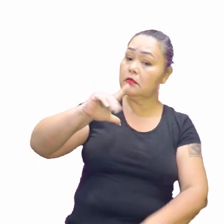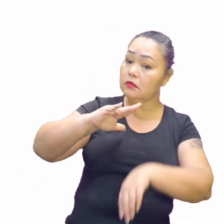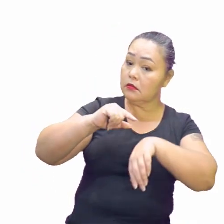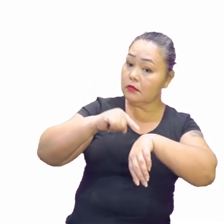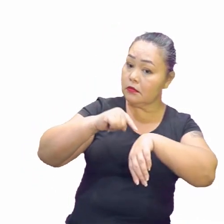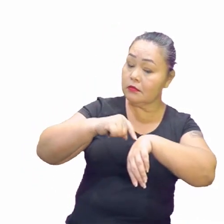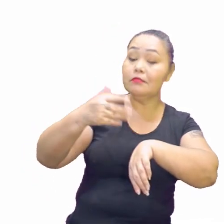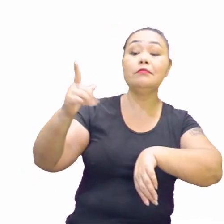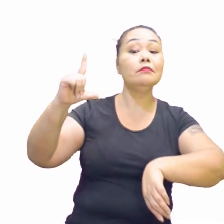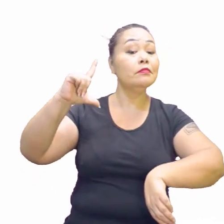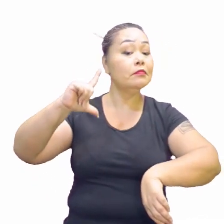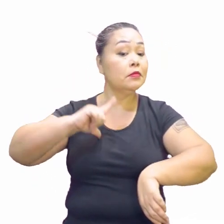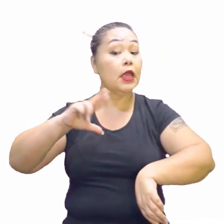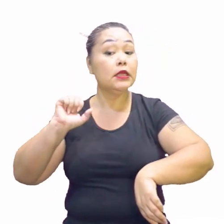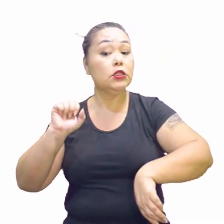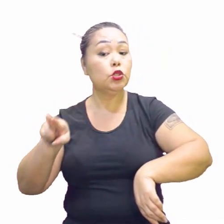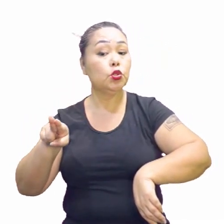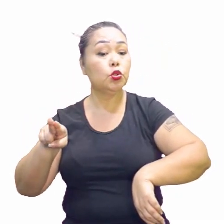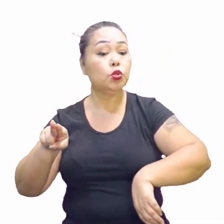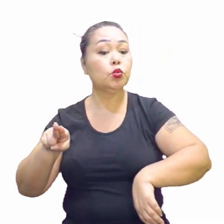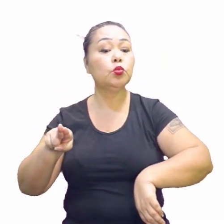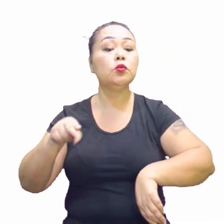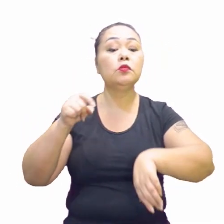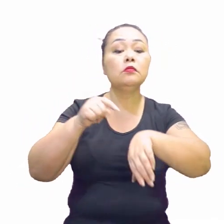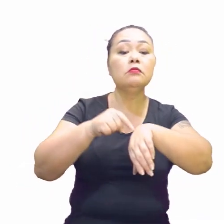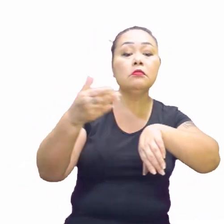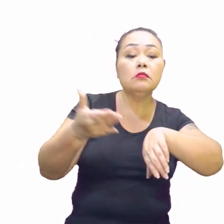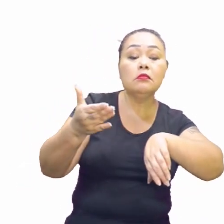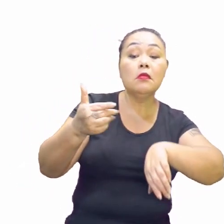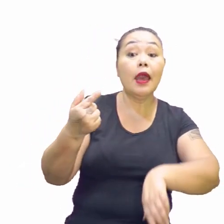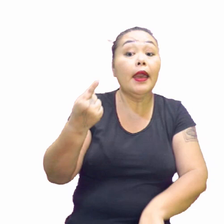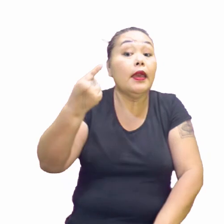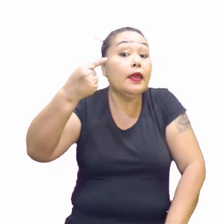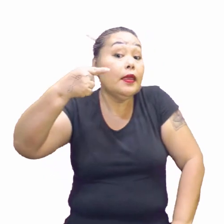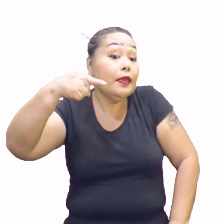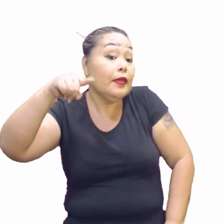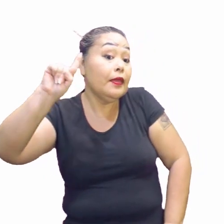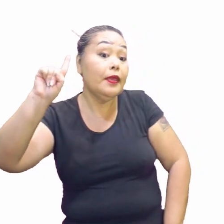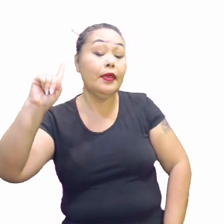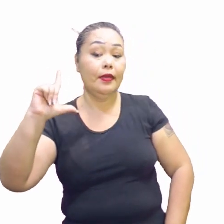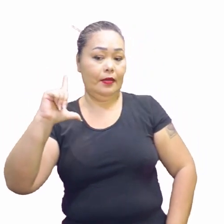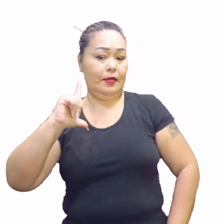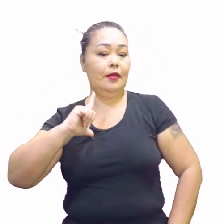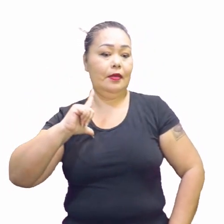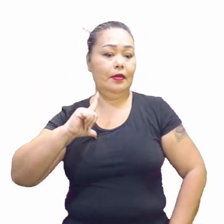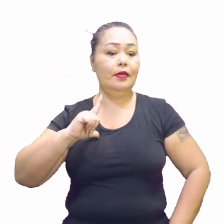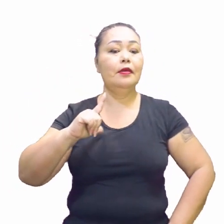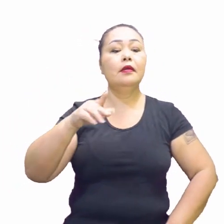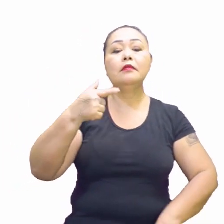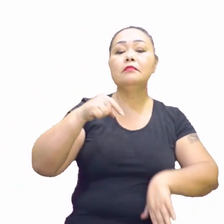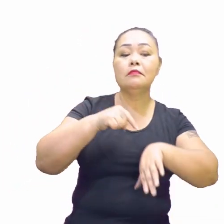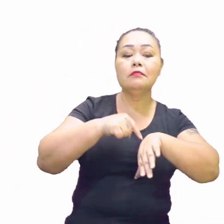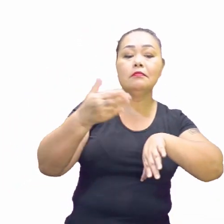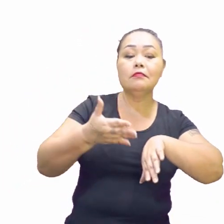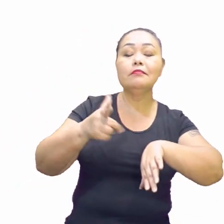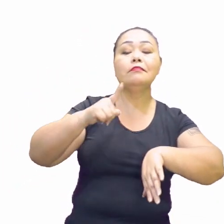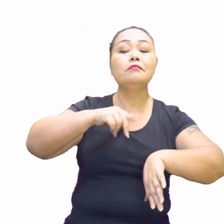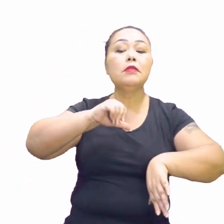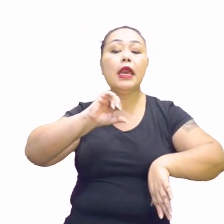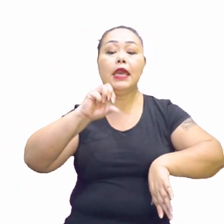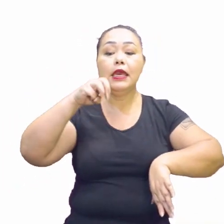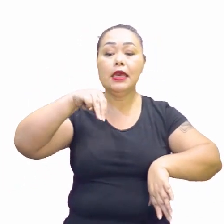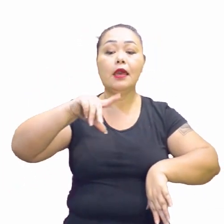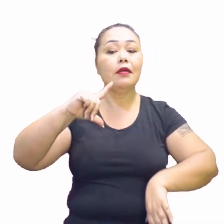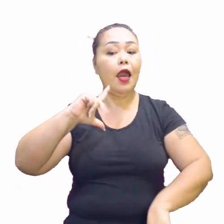momentos existiu. D, momentos ia existir. E letra E, momentos